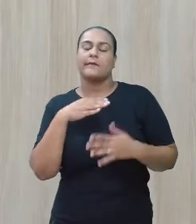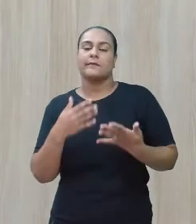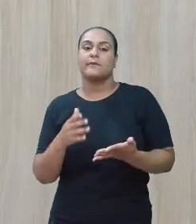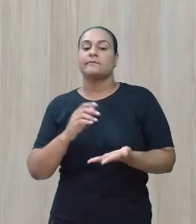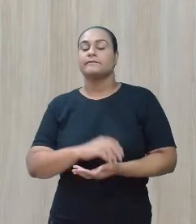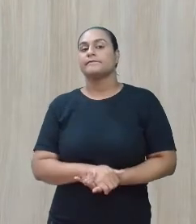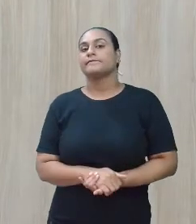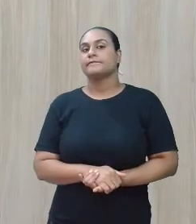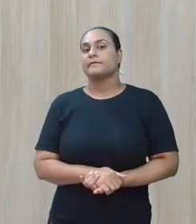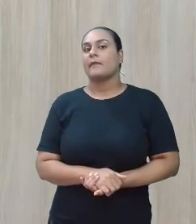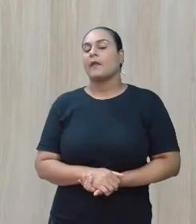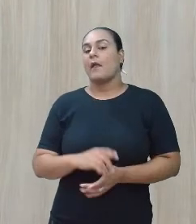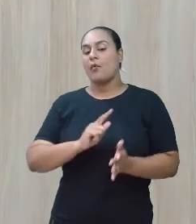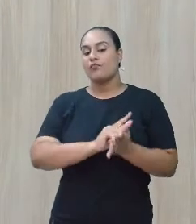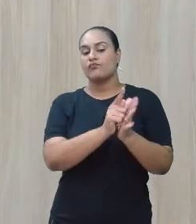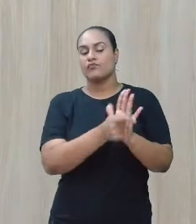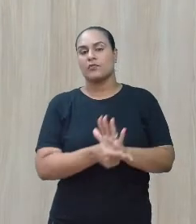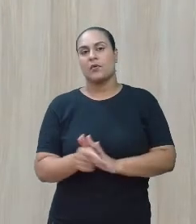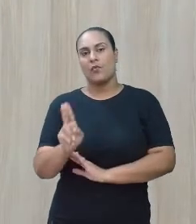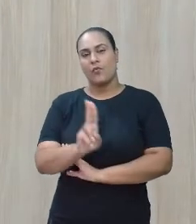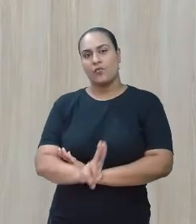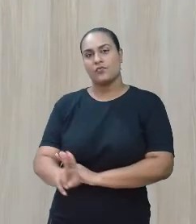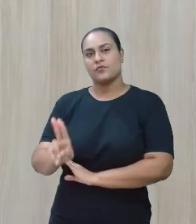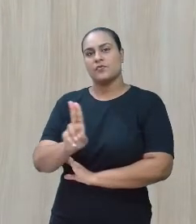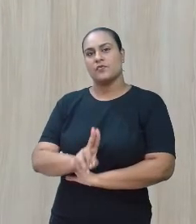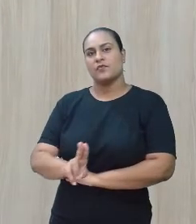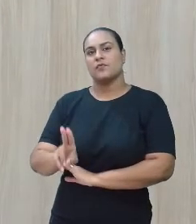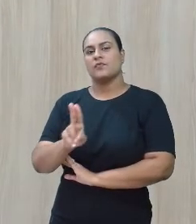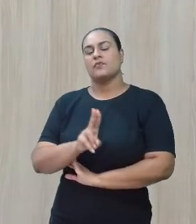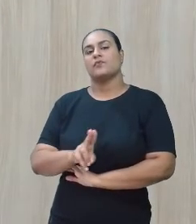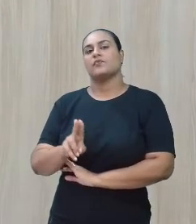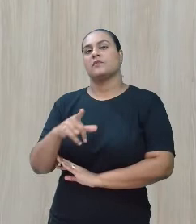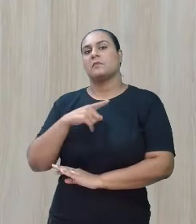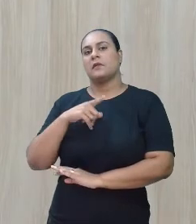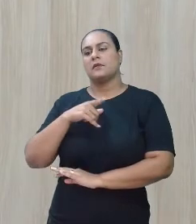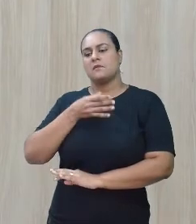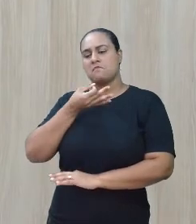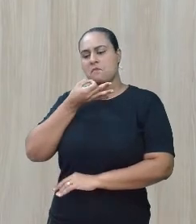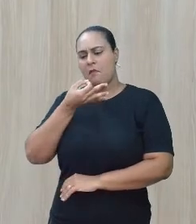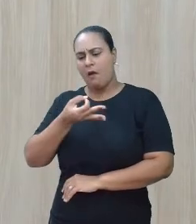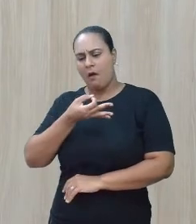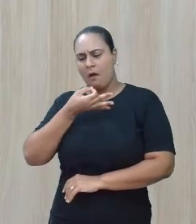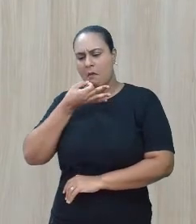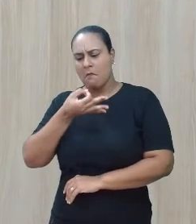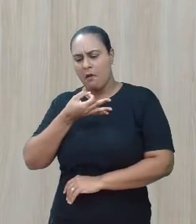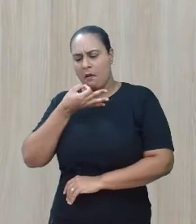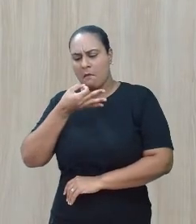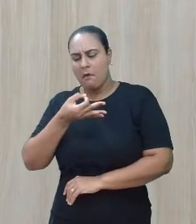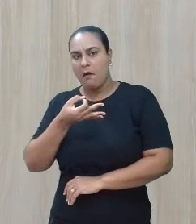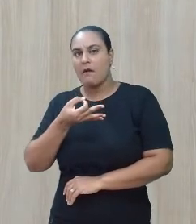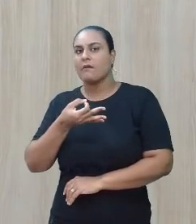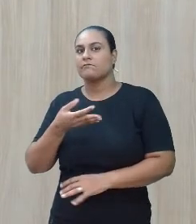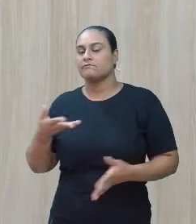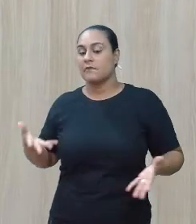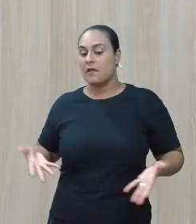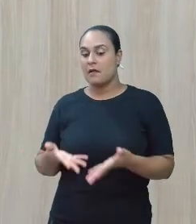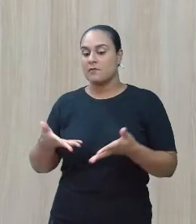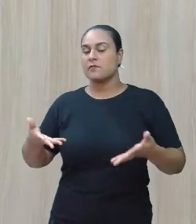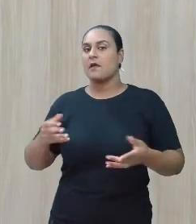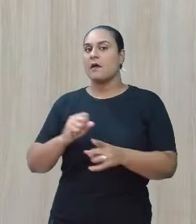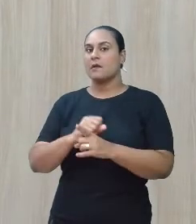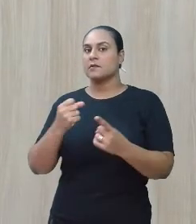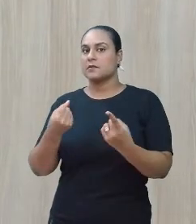usado para trazer, não é, gerar essa criticidade na população. Porque, às